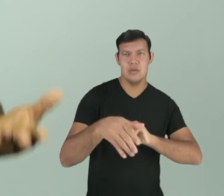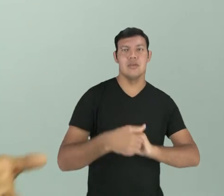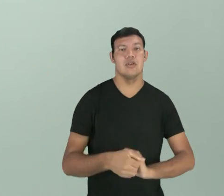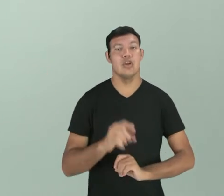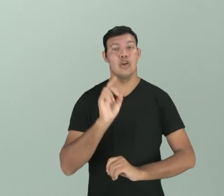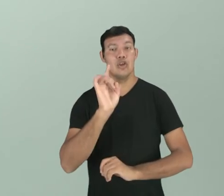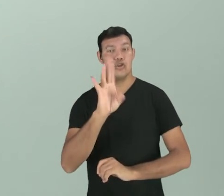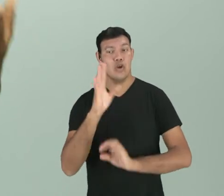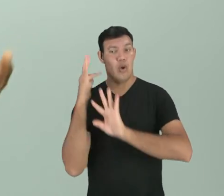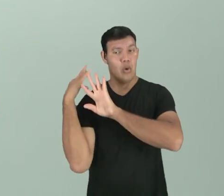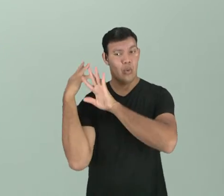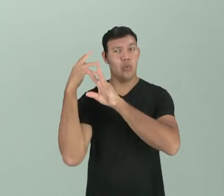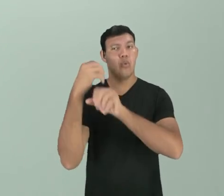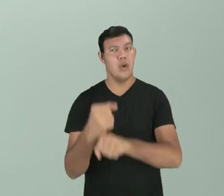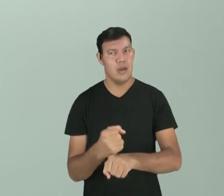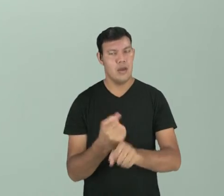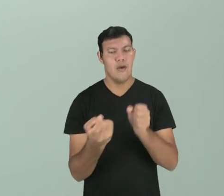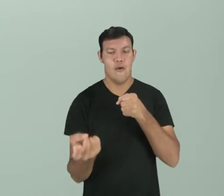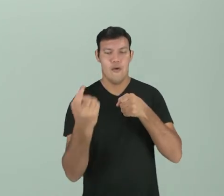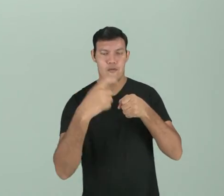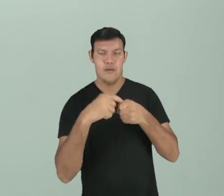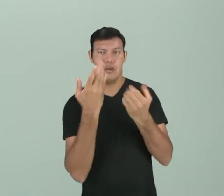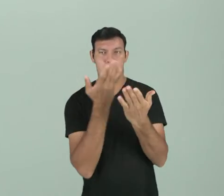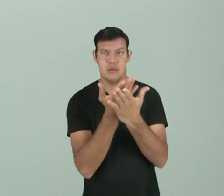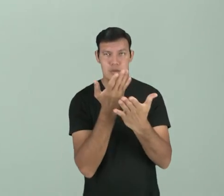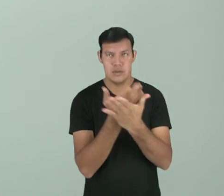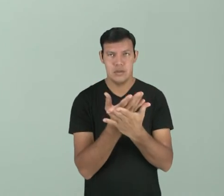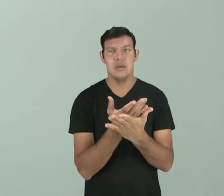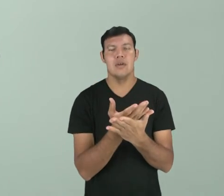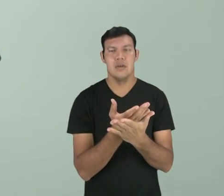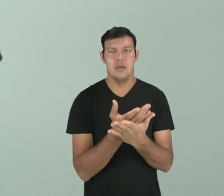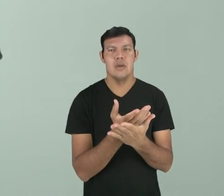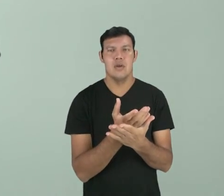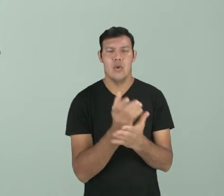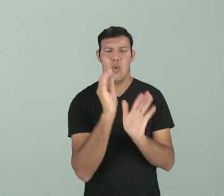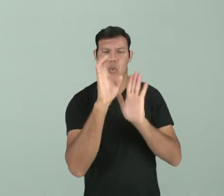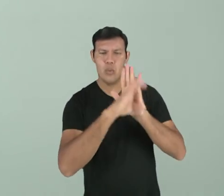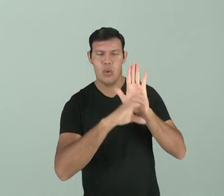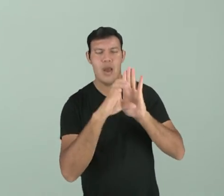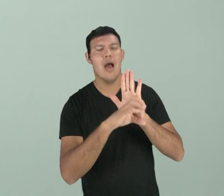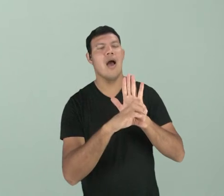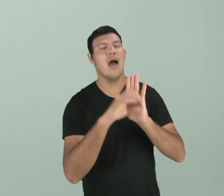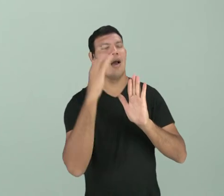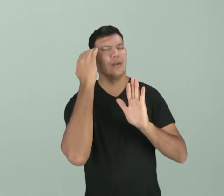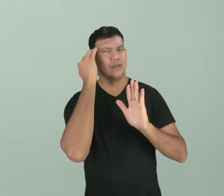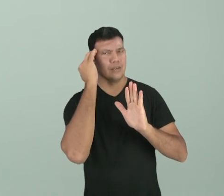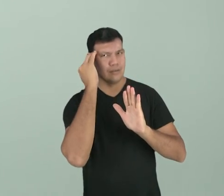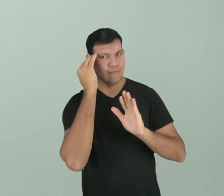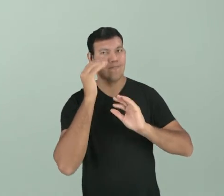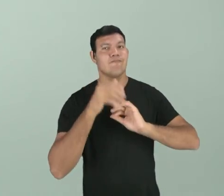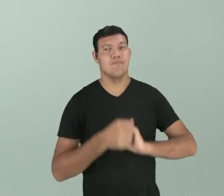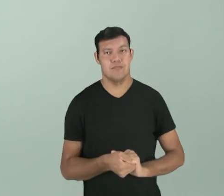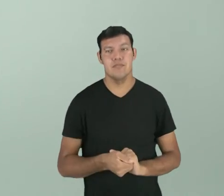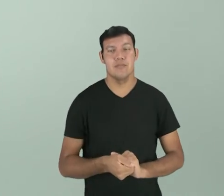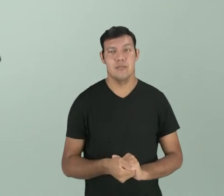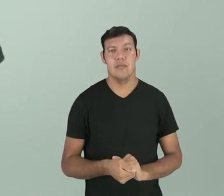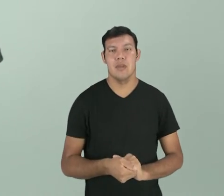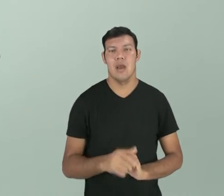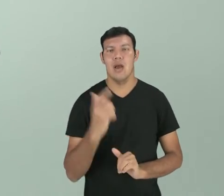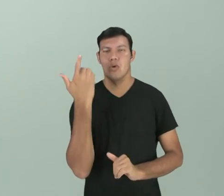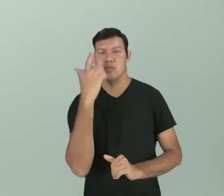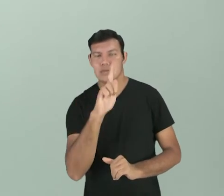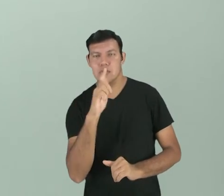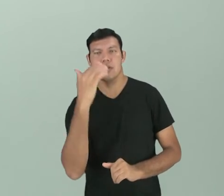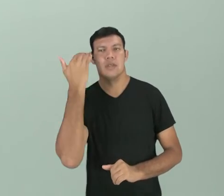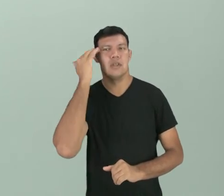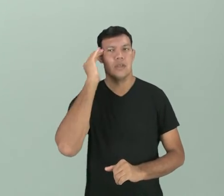só recapitula, né? Volta na aula, pega o que é ali o conceitozinho para você saber do que se trata, para você conseguir